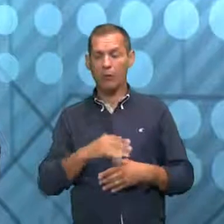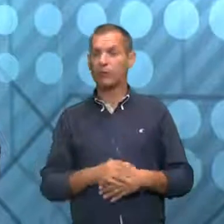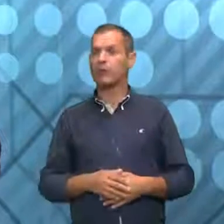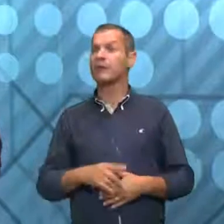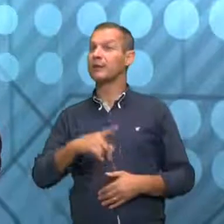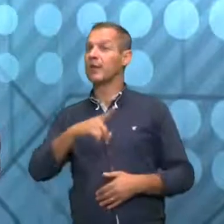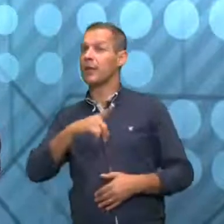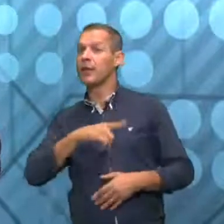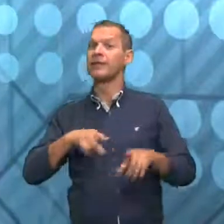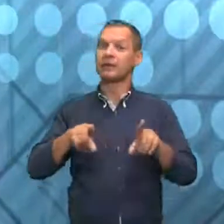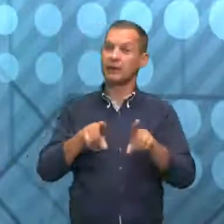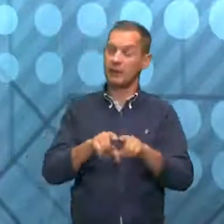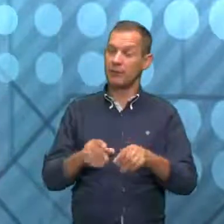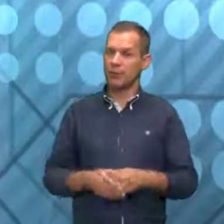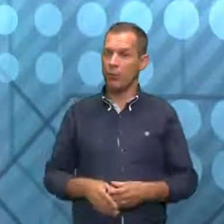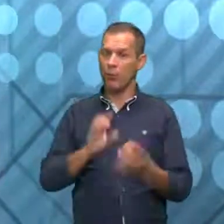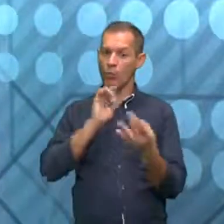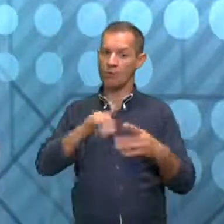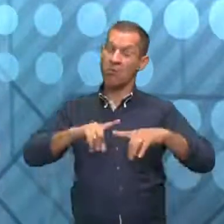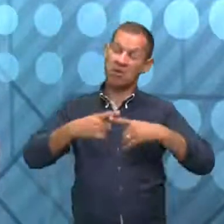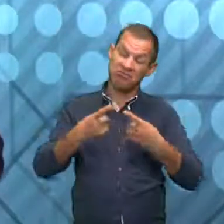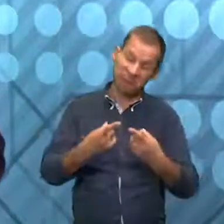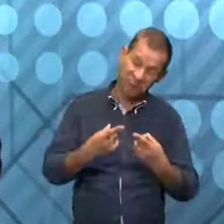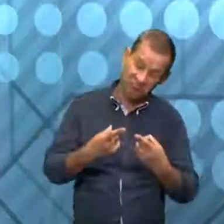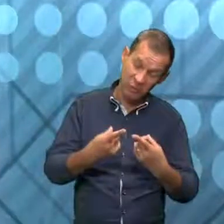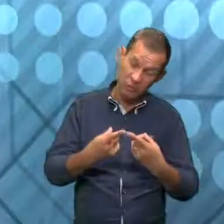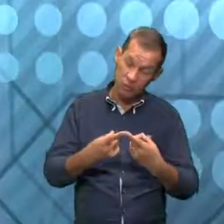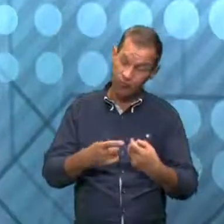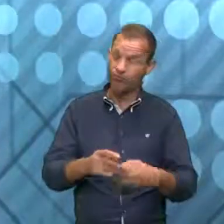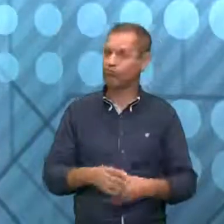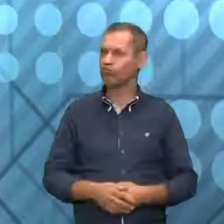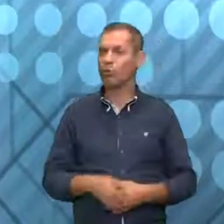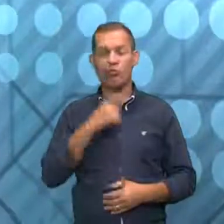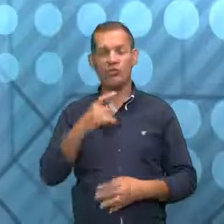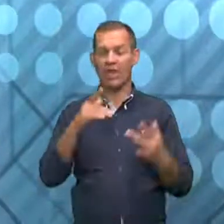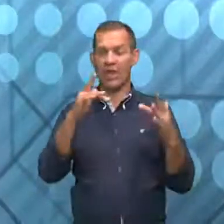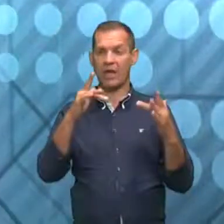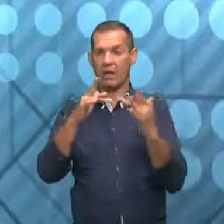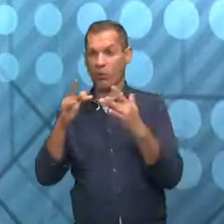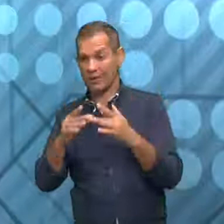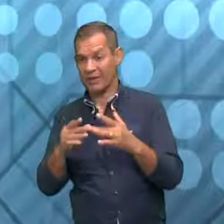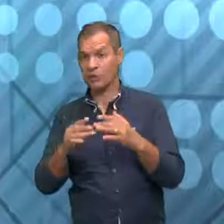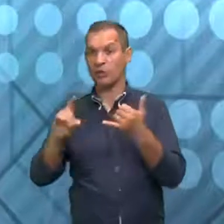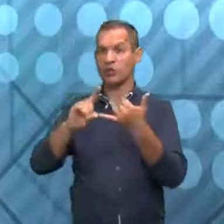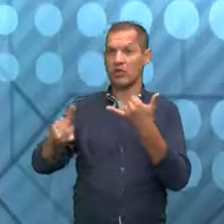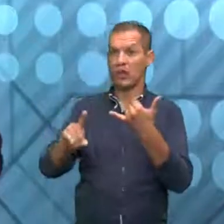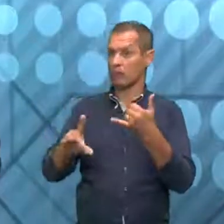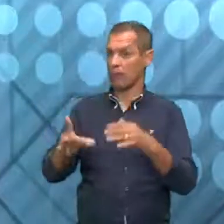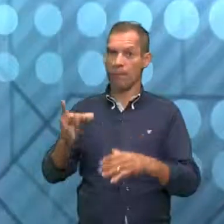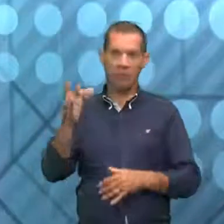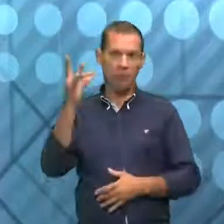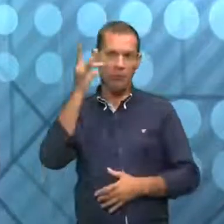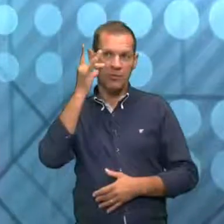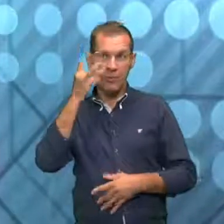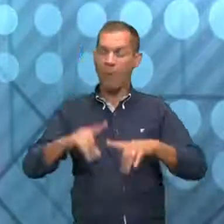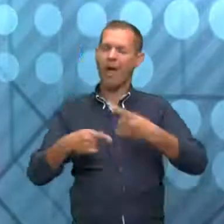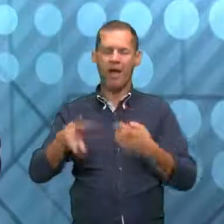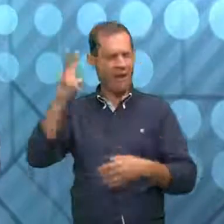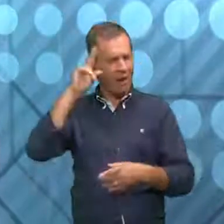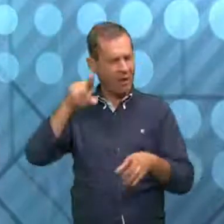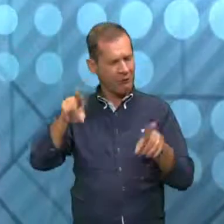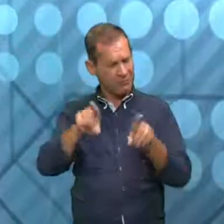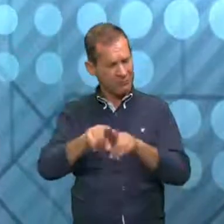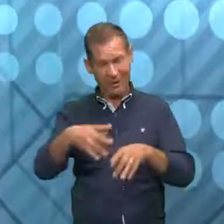ainda tem o Padlet, mas fora isso não vai ter como você entrar em contato, assim, direto, ao vivo. Então, lembrando